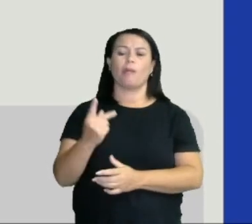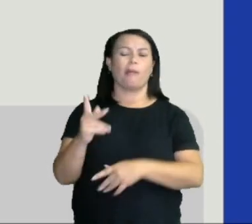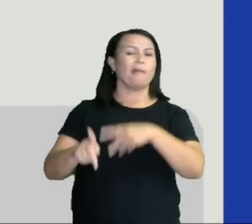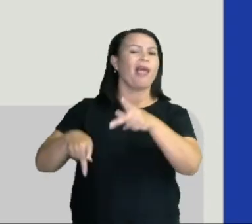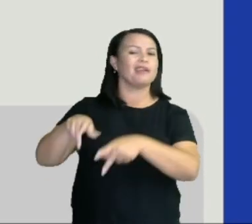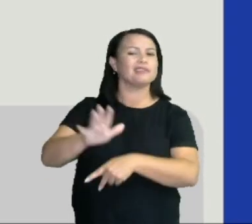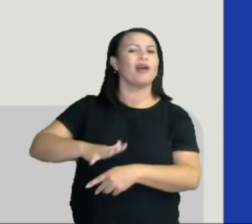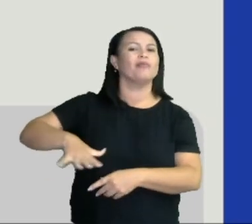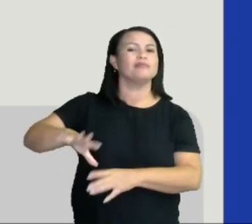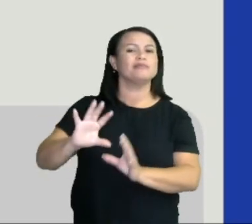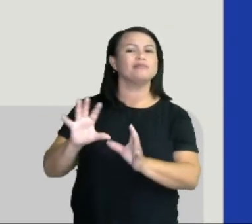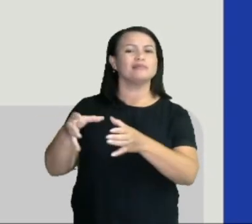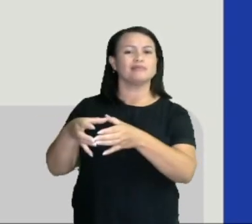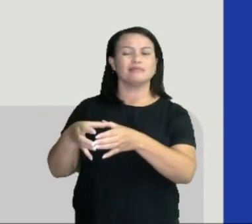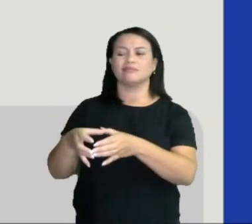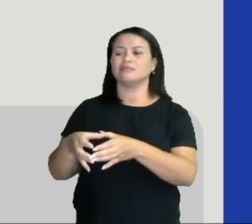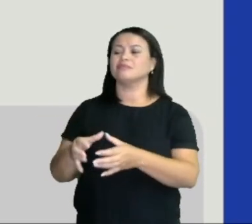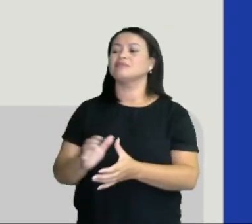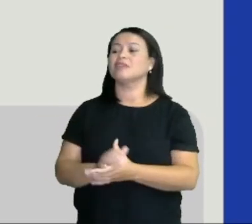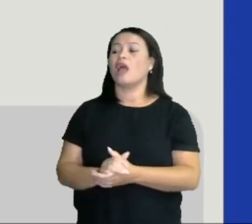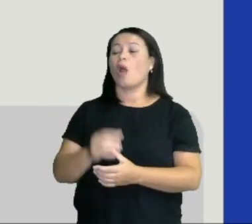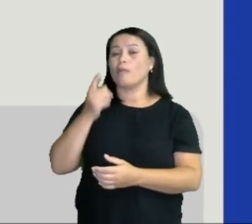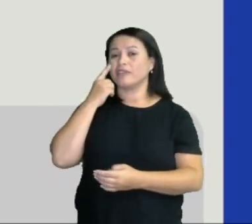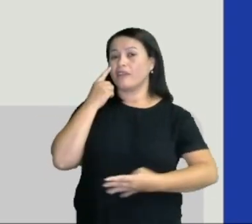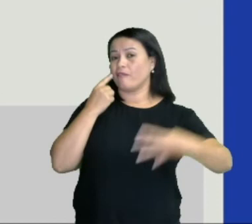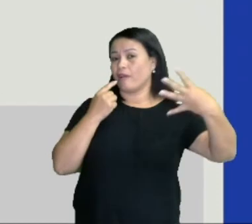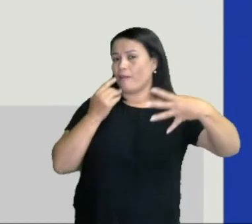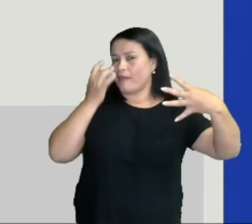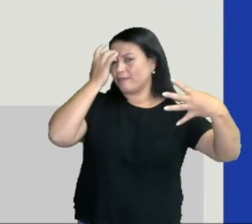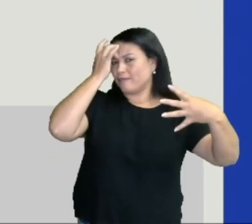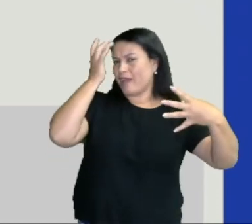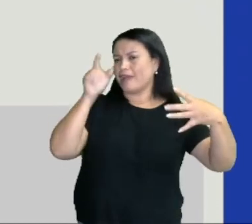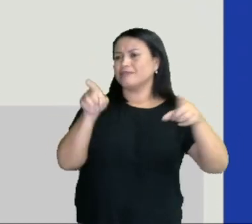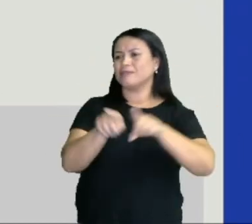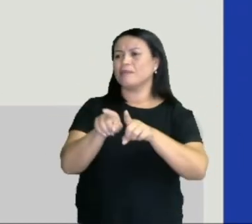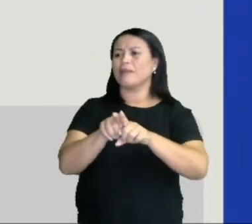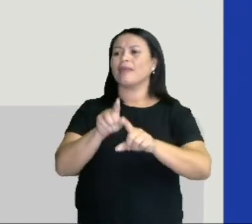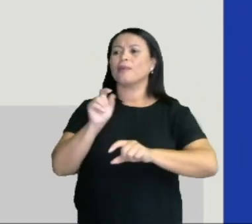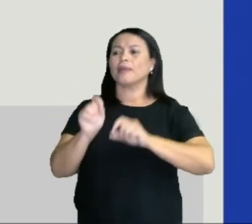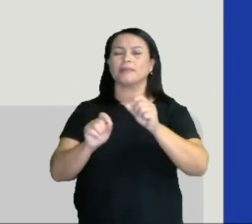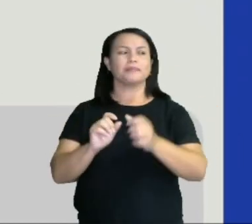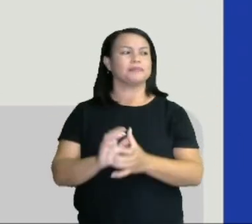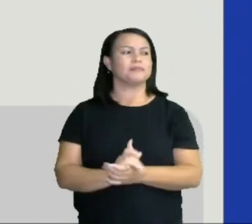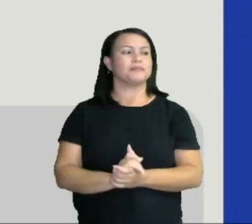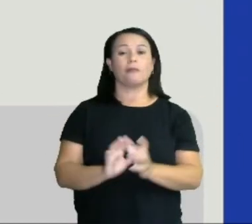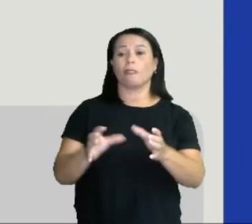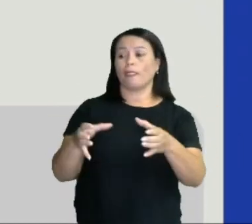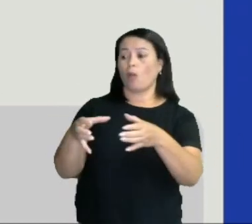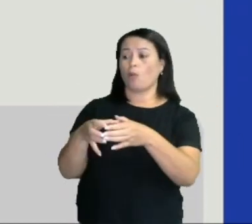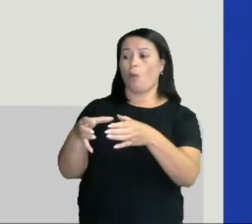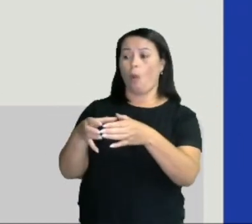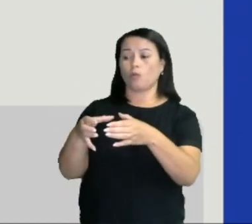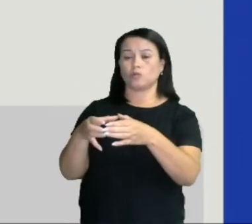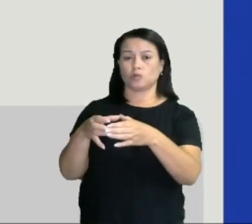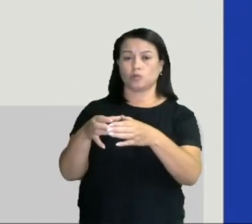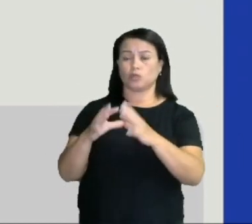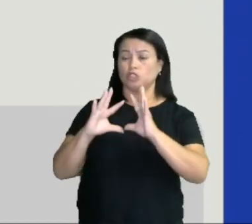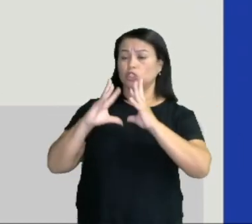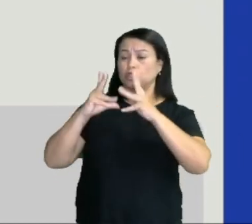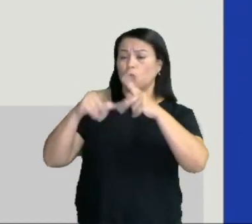Ok? A próxima questão, também facinha, ela é a seguinte: um conjunto de